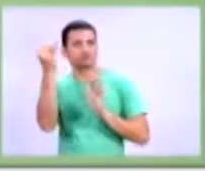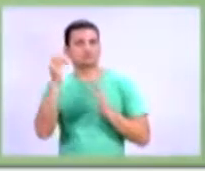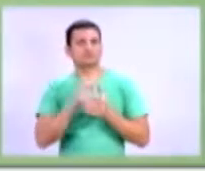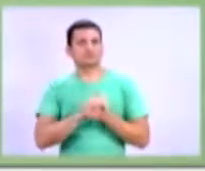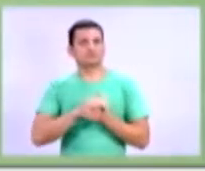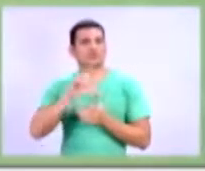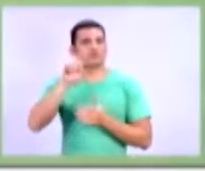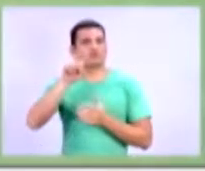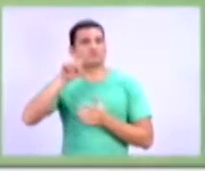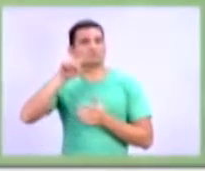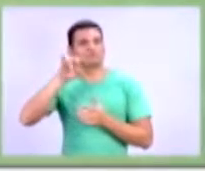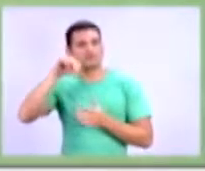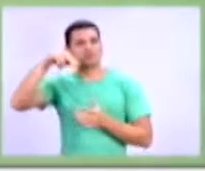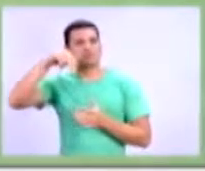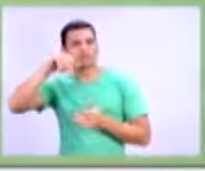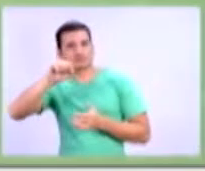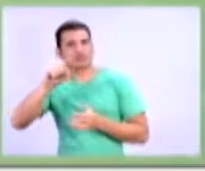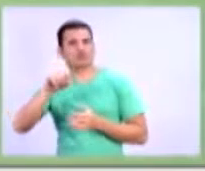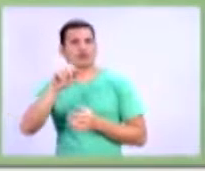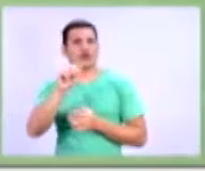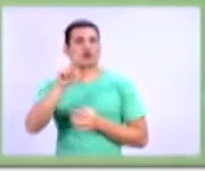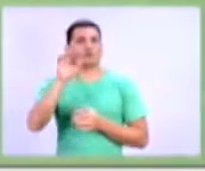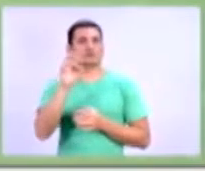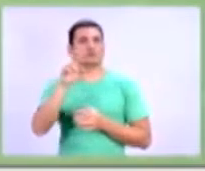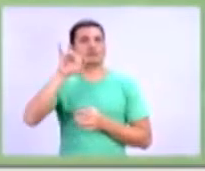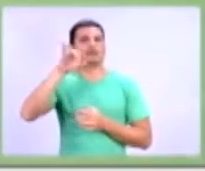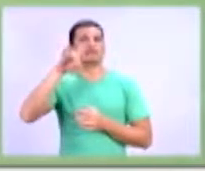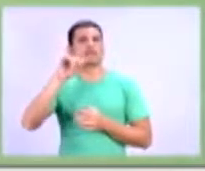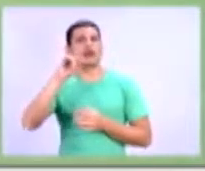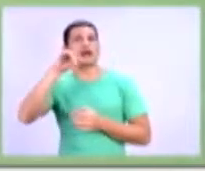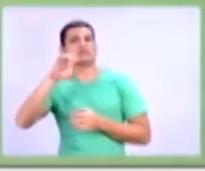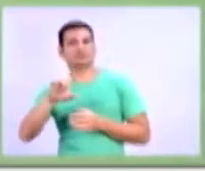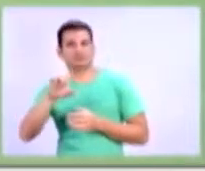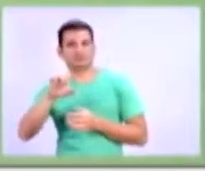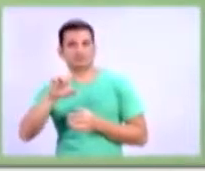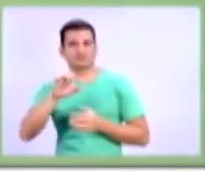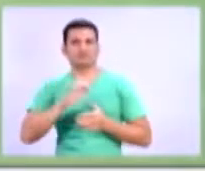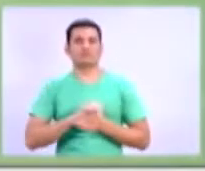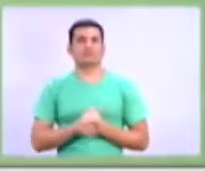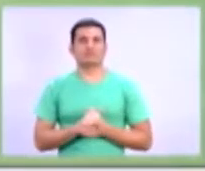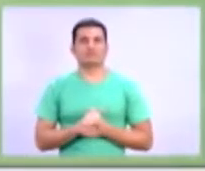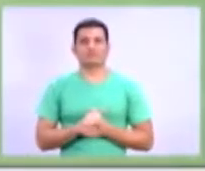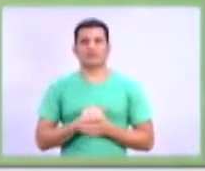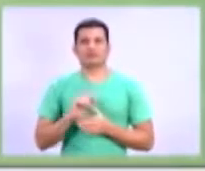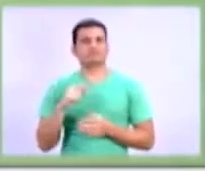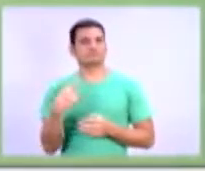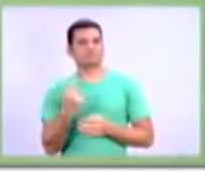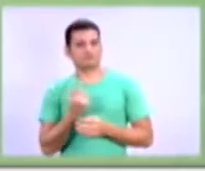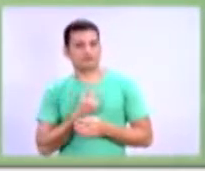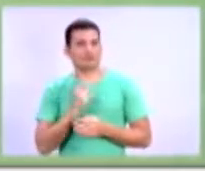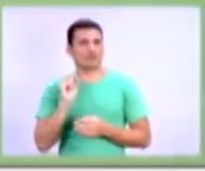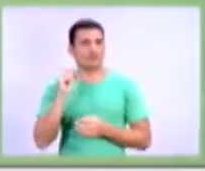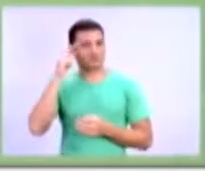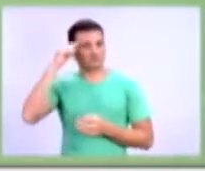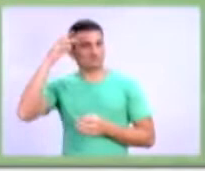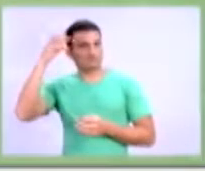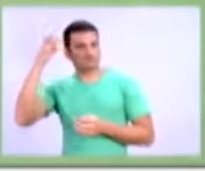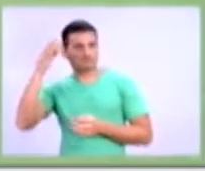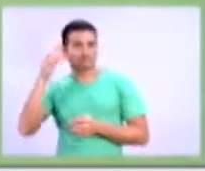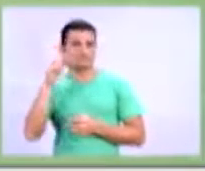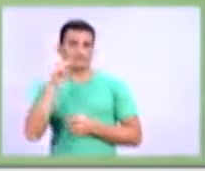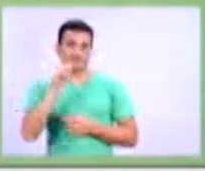de alteridade. Então, nós vamos estar buscando refletir sobre essa